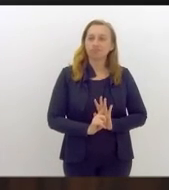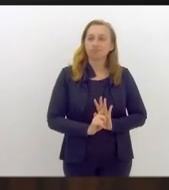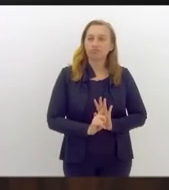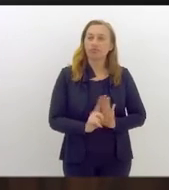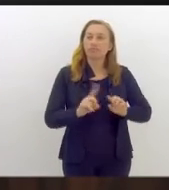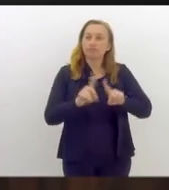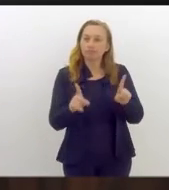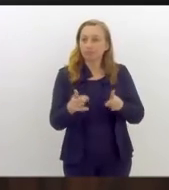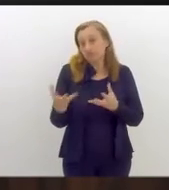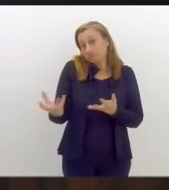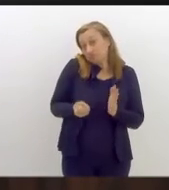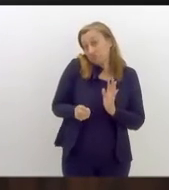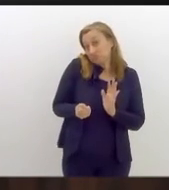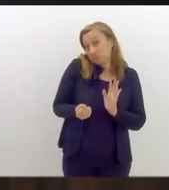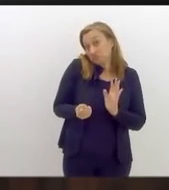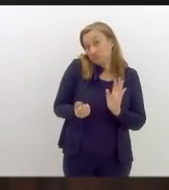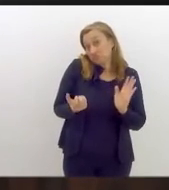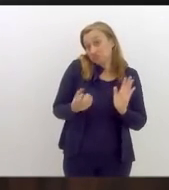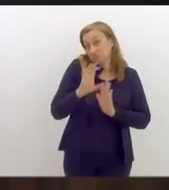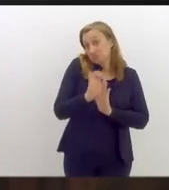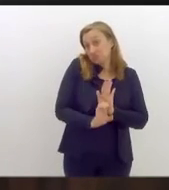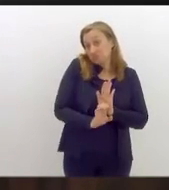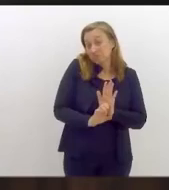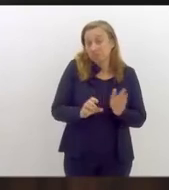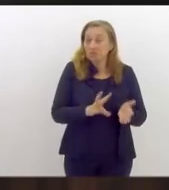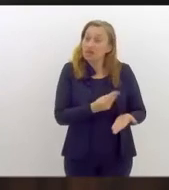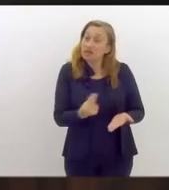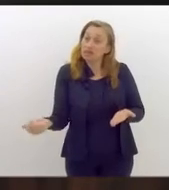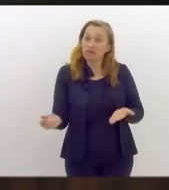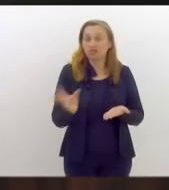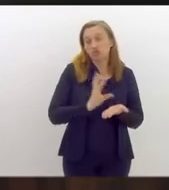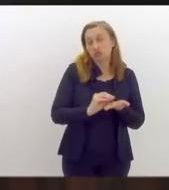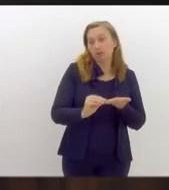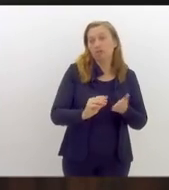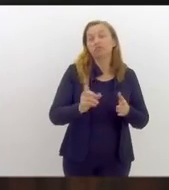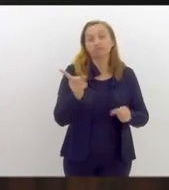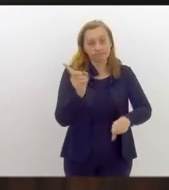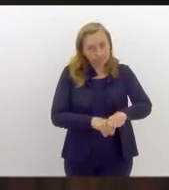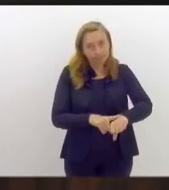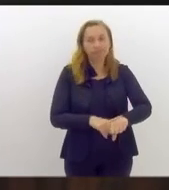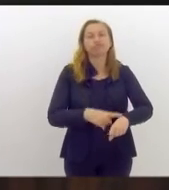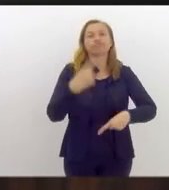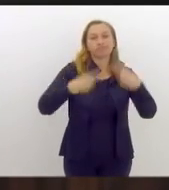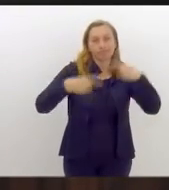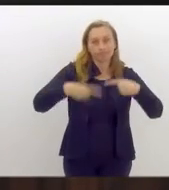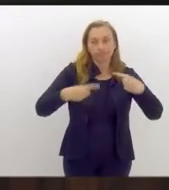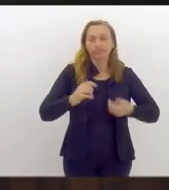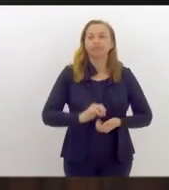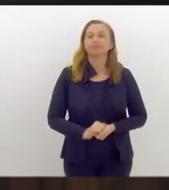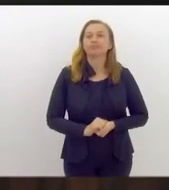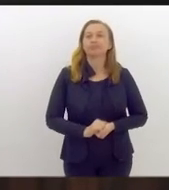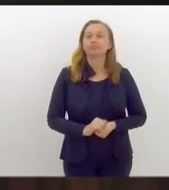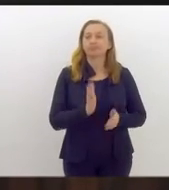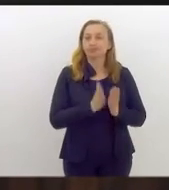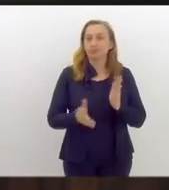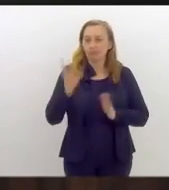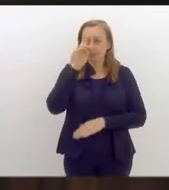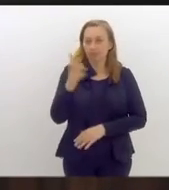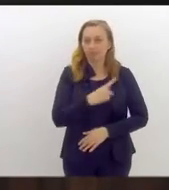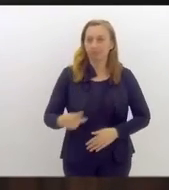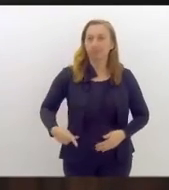mas como ele recebeu emendas e está saindo de pauta, ainda dá tempo ser discutido. Questão de ordem, deputado